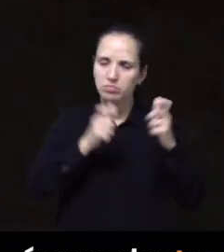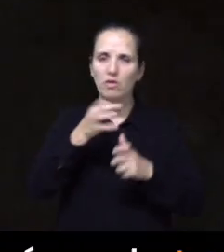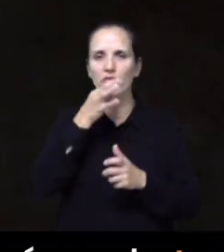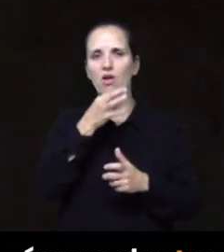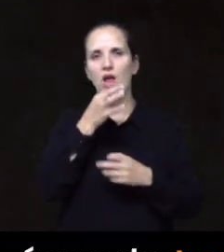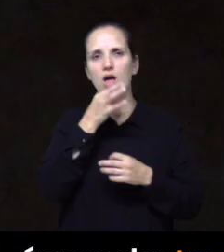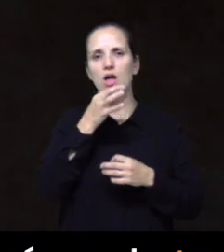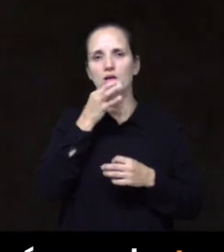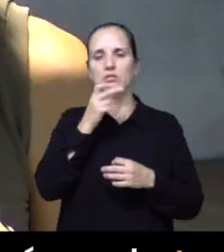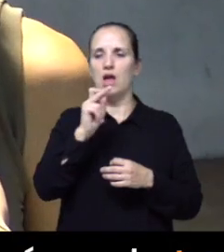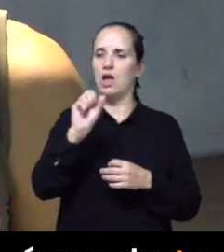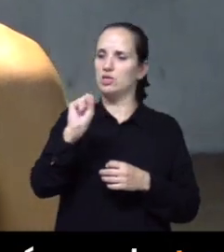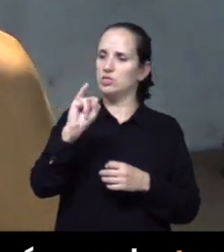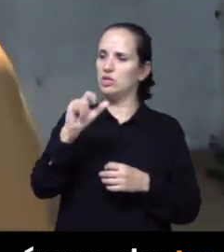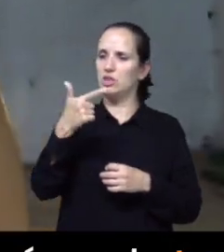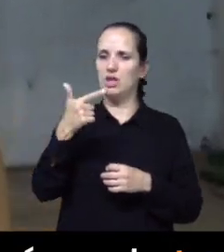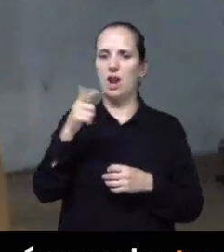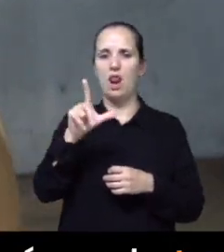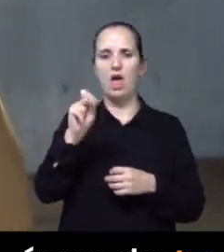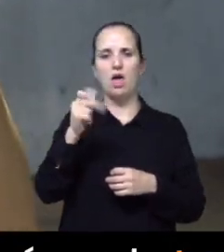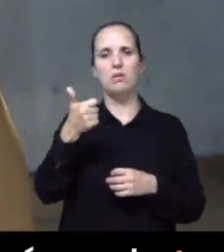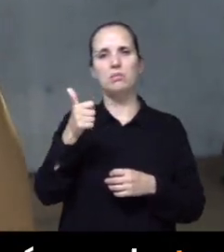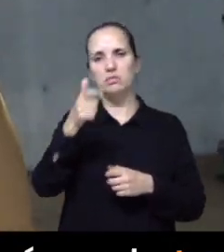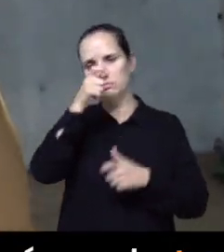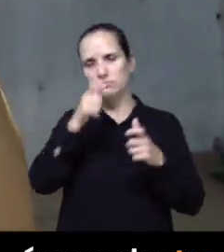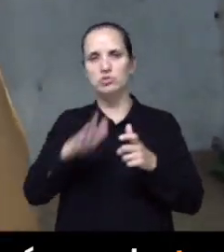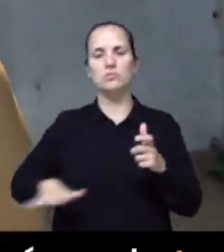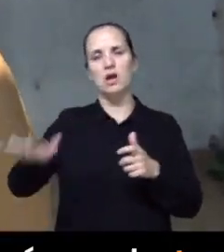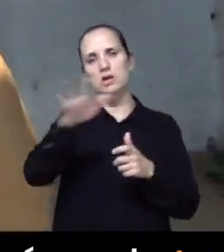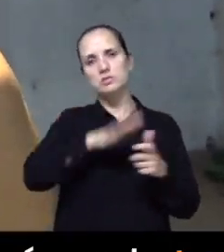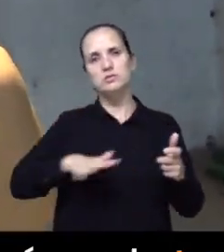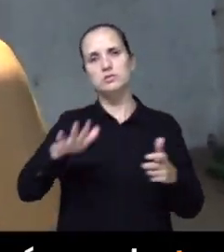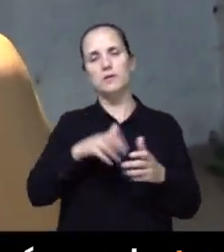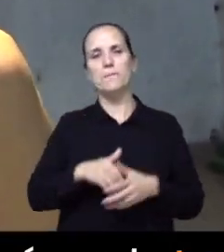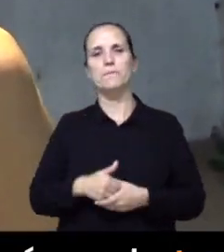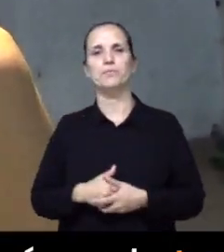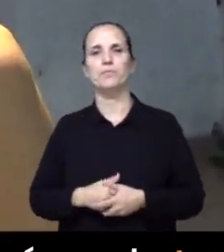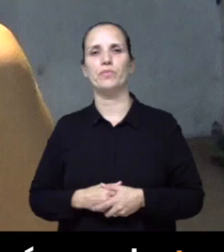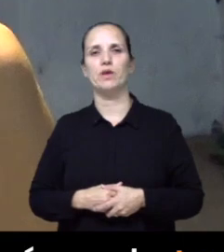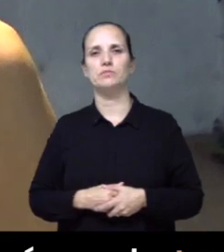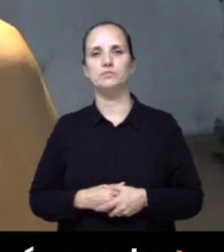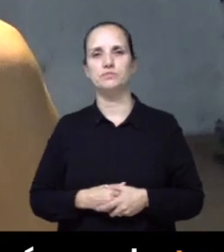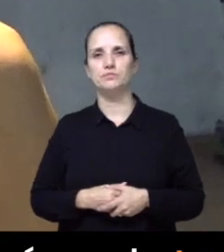Bastante gente falava de Agite Lab como um espaço muito fixe